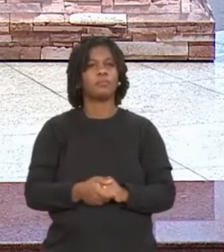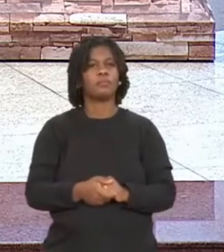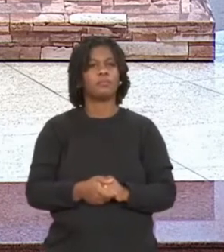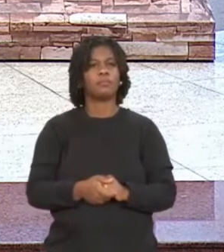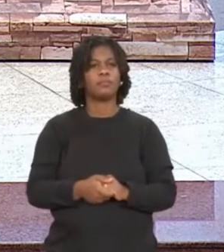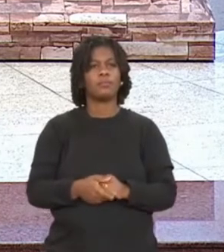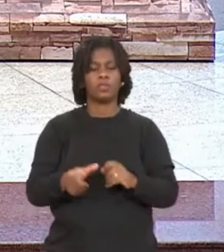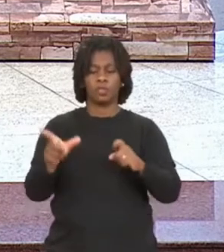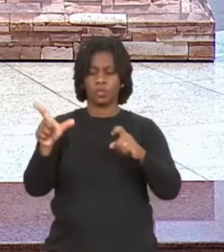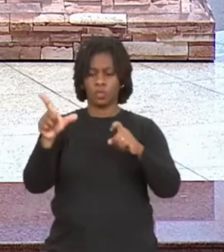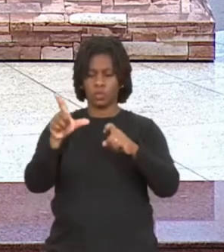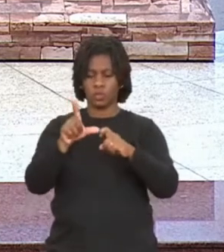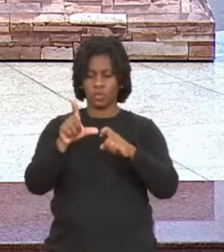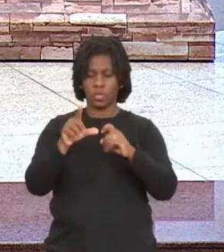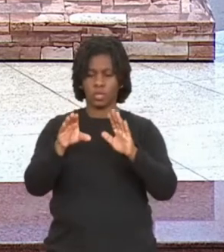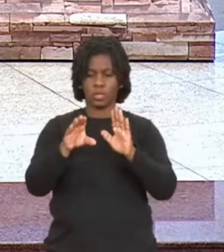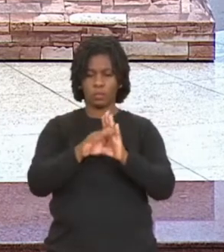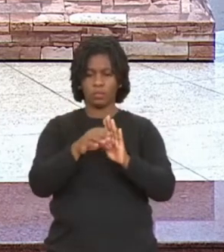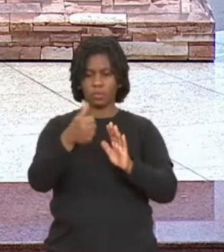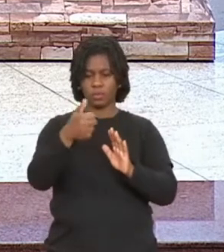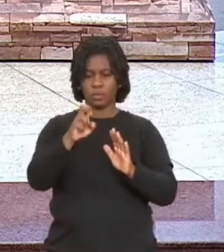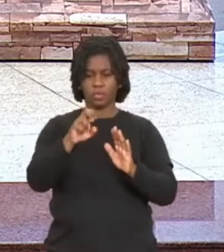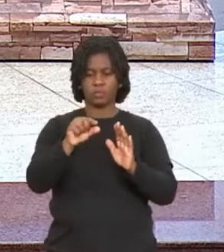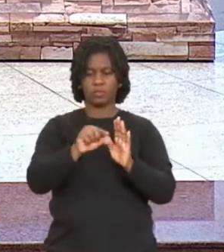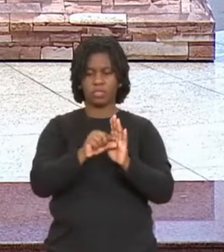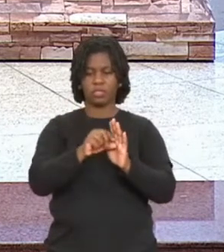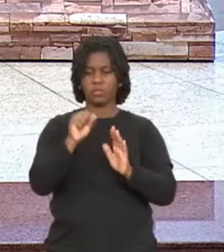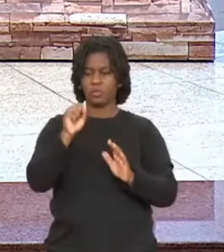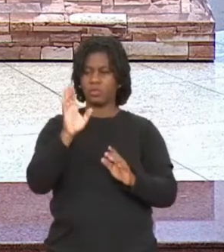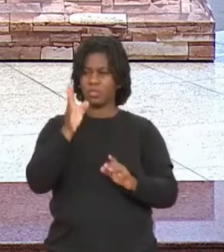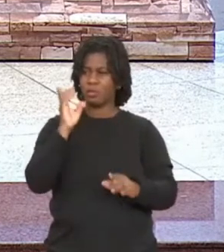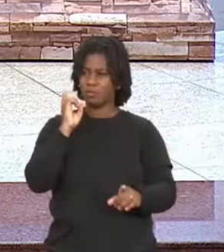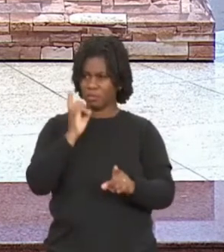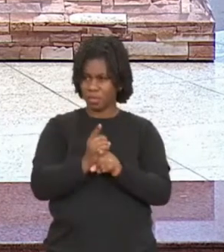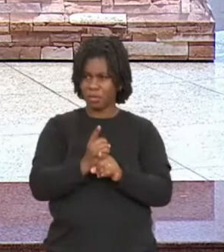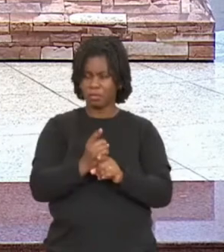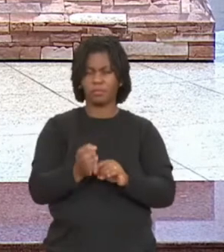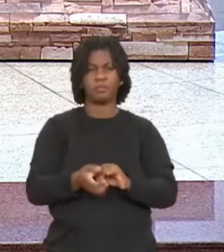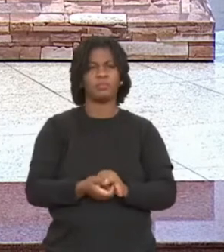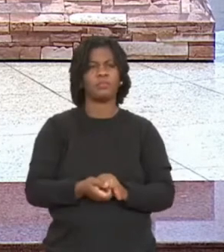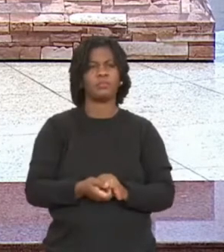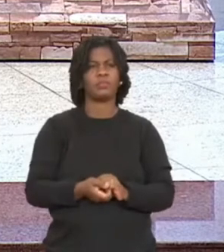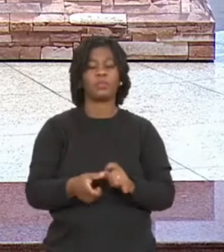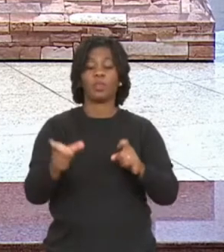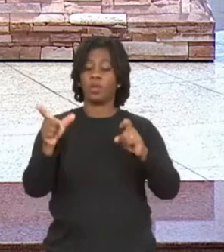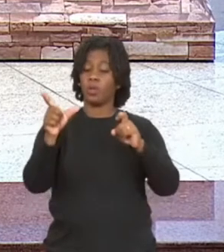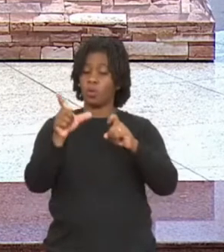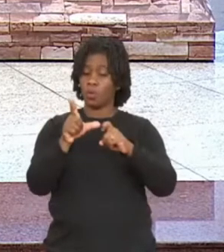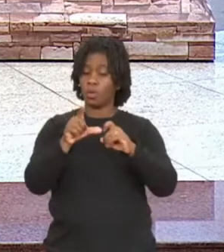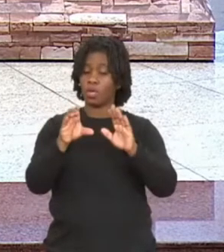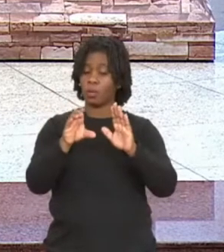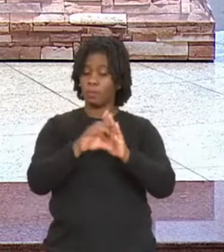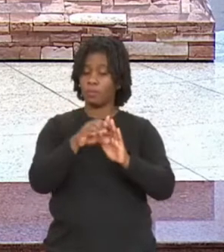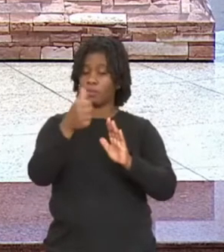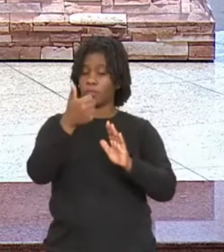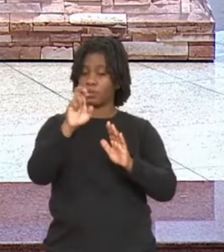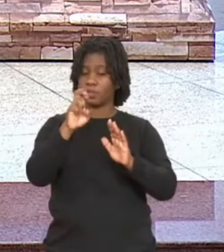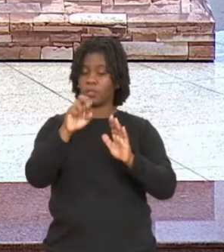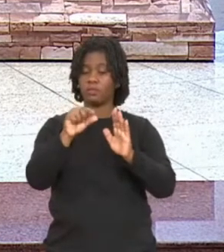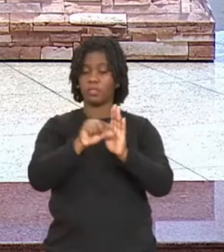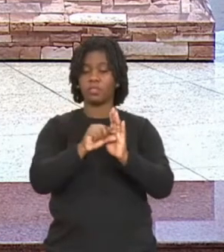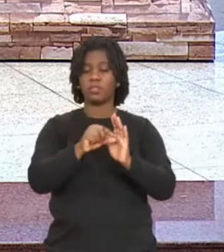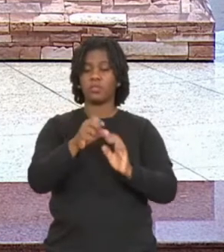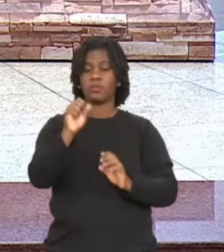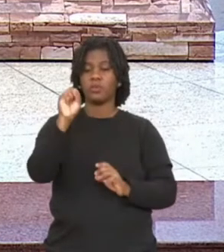Lucas 15, 8. Olha para mim aqui, por favor. Já acharam? Lucas capítulo 15, versículo 8.